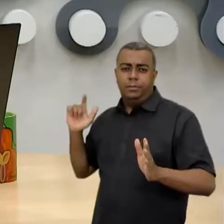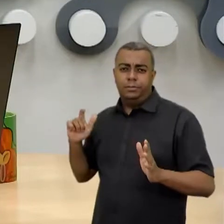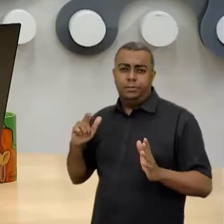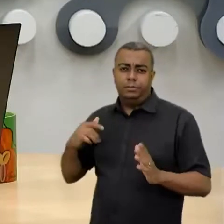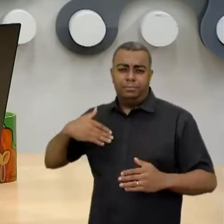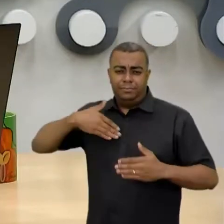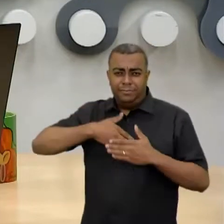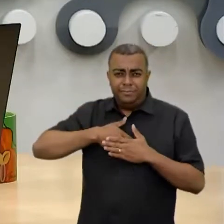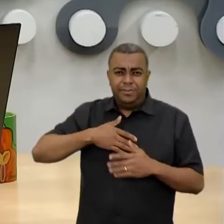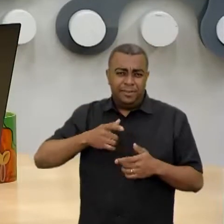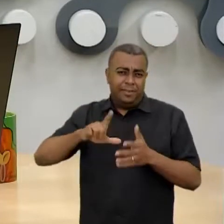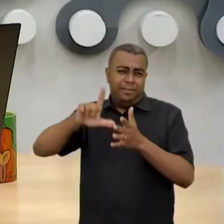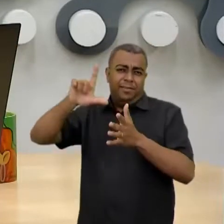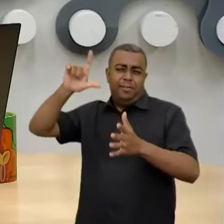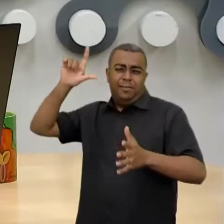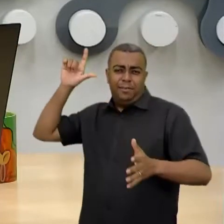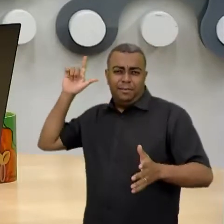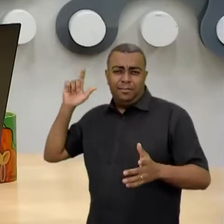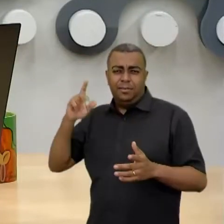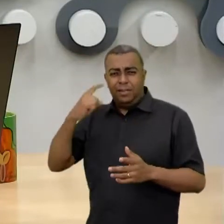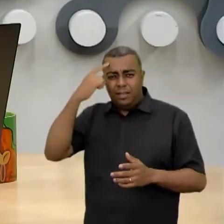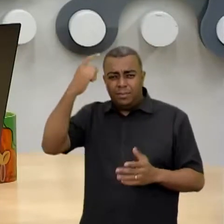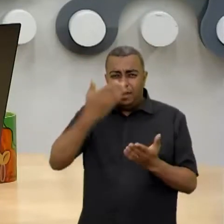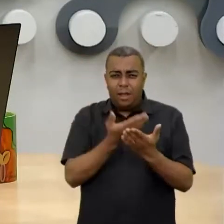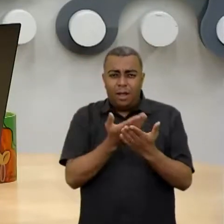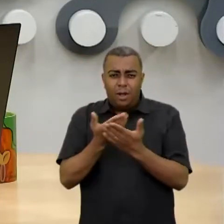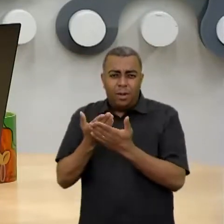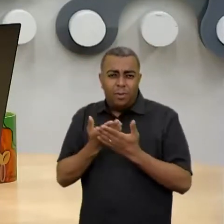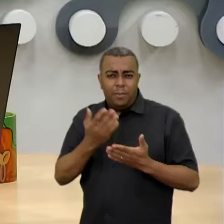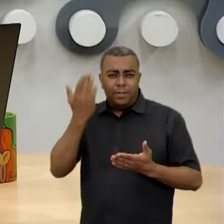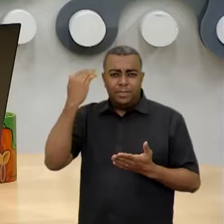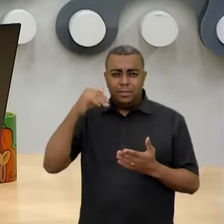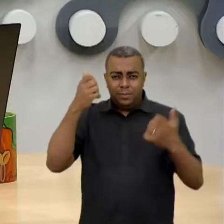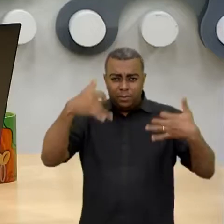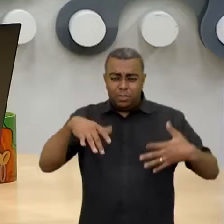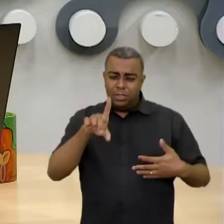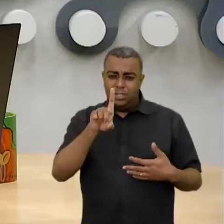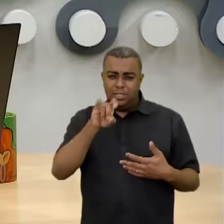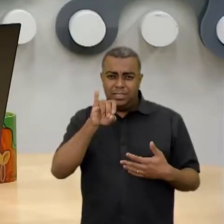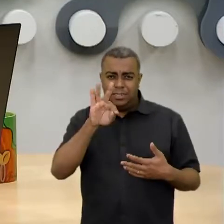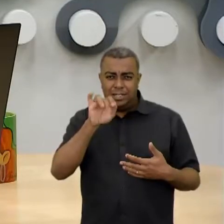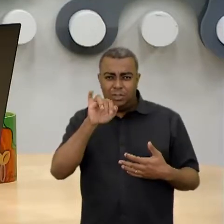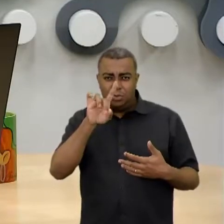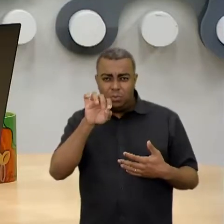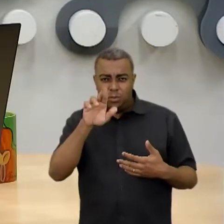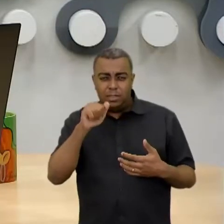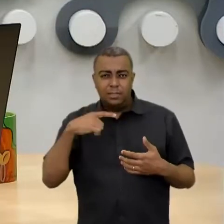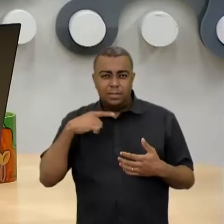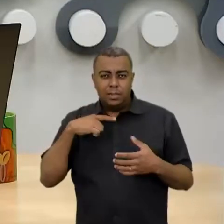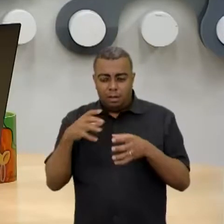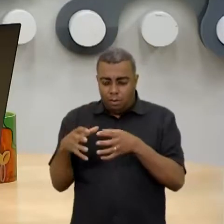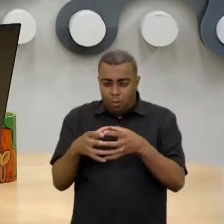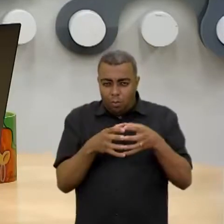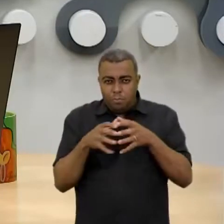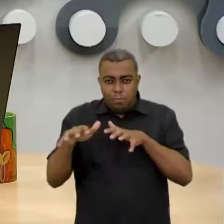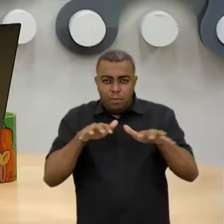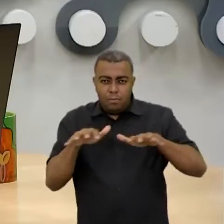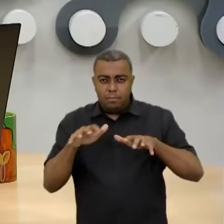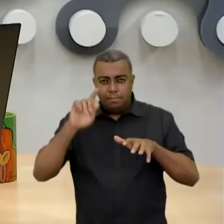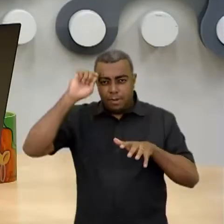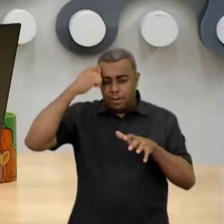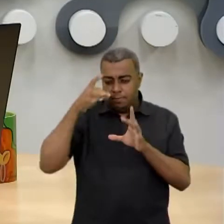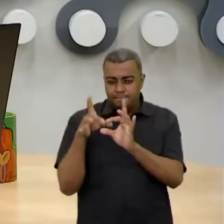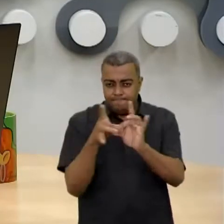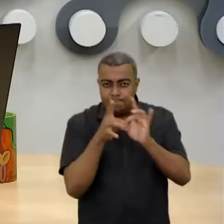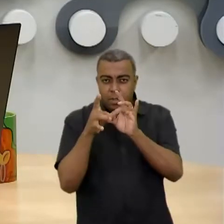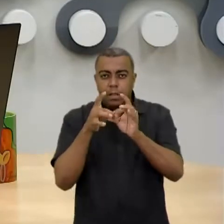ditadura. Vocês se lembram que eu até fiz uma aula com eles na ditadura, falando do movimento negro unificado no momento da ditadura, né?